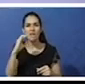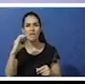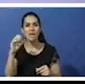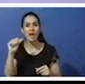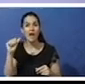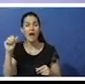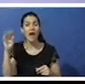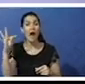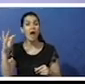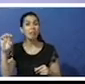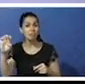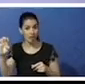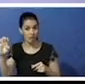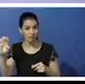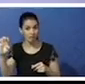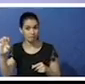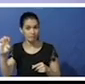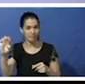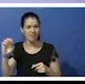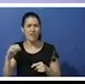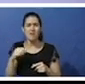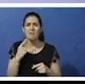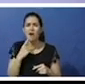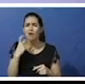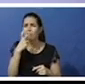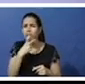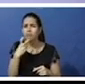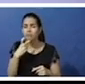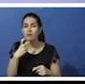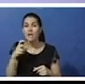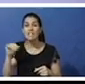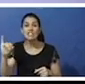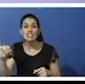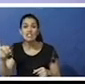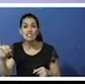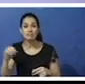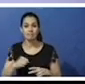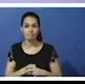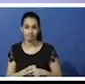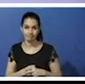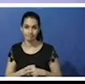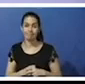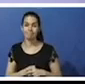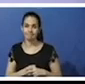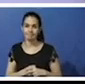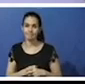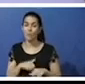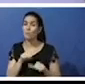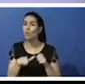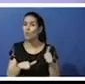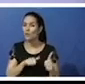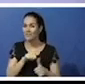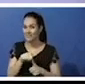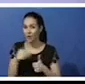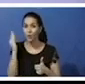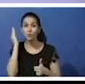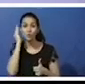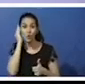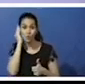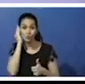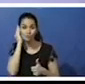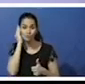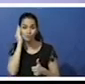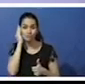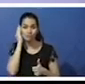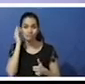alicate, mas às vezes, na hora que nós vamos falar, eu quero um alicate. Não vou escrever, eu não vou